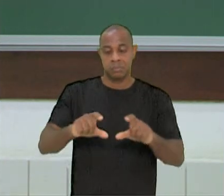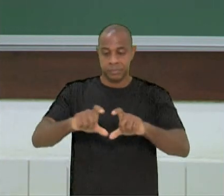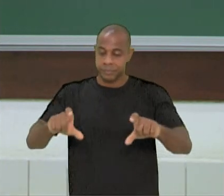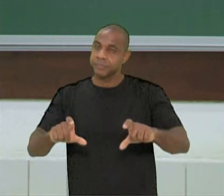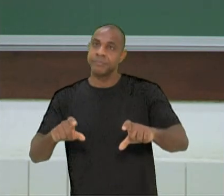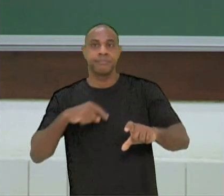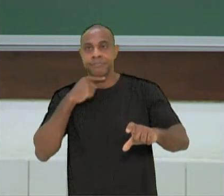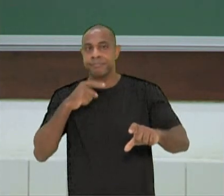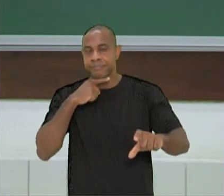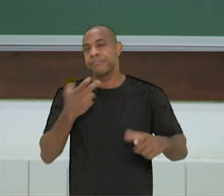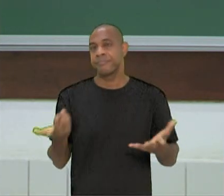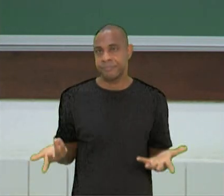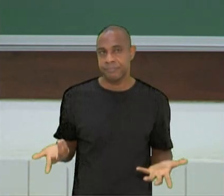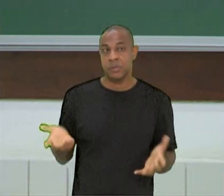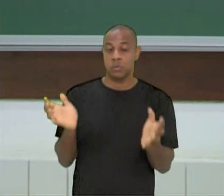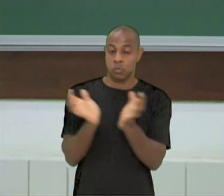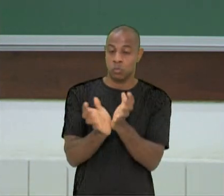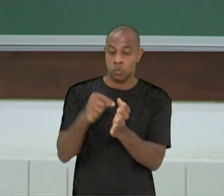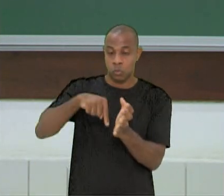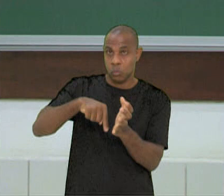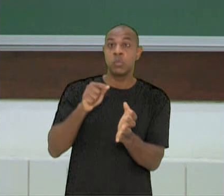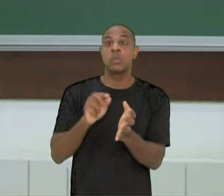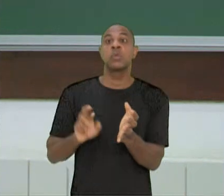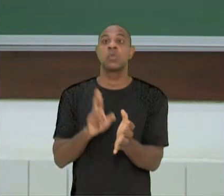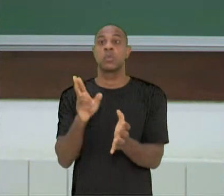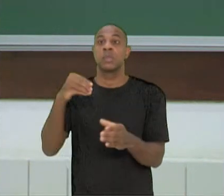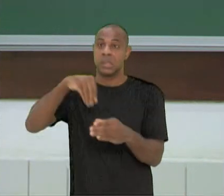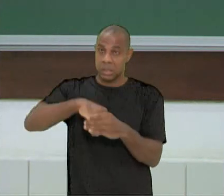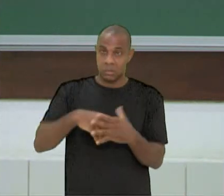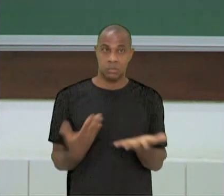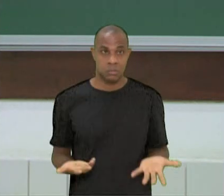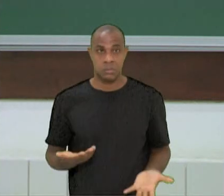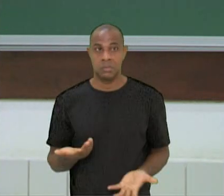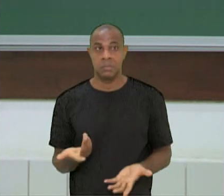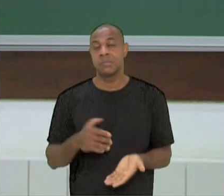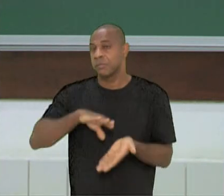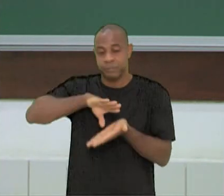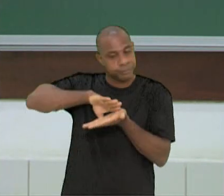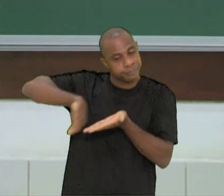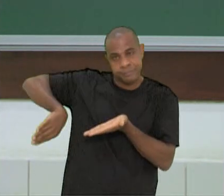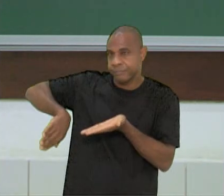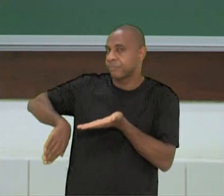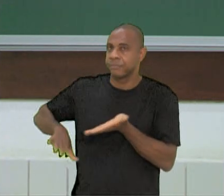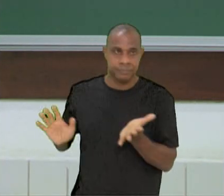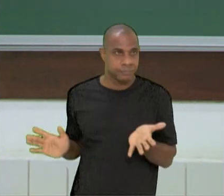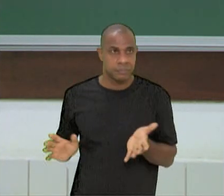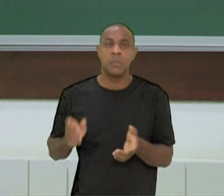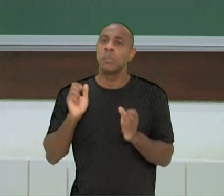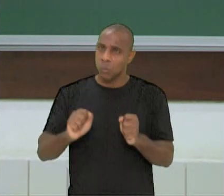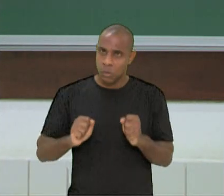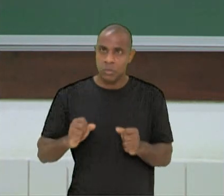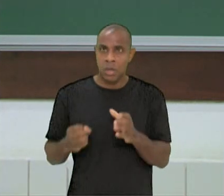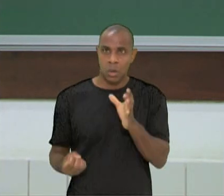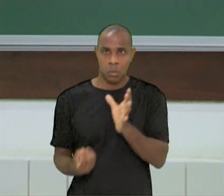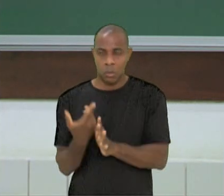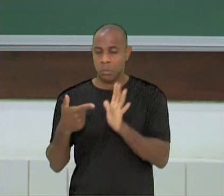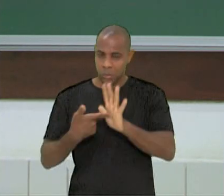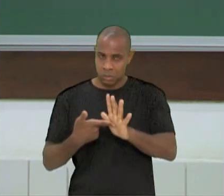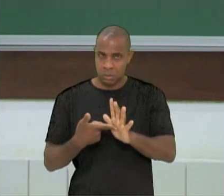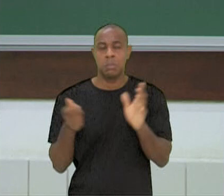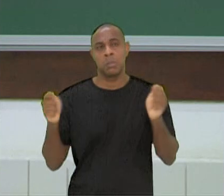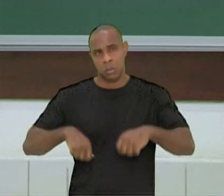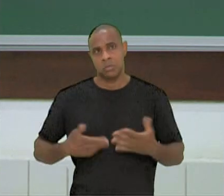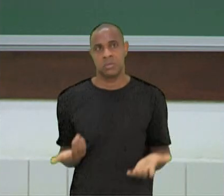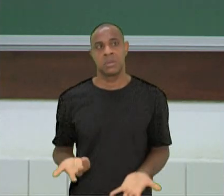inviável dentro do conjunto dos números reais. Então, por isso que nós vamos fugir dessas expressões. Mas pode aparecer em algum momento? Pode, tranquilamente, tá